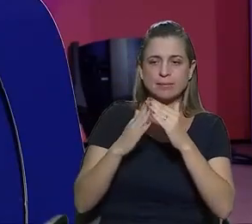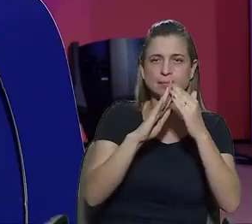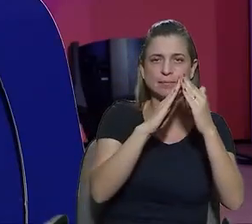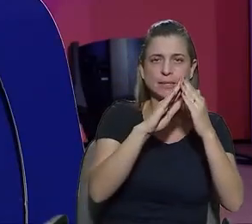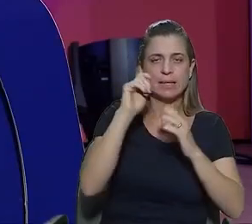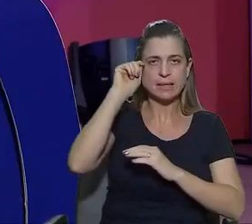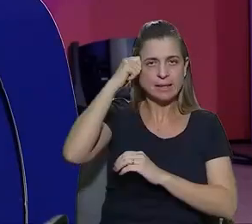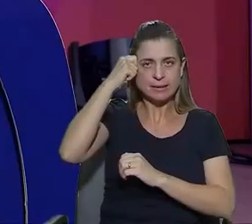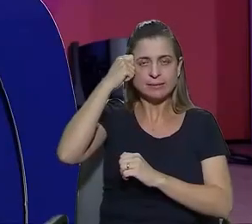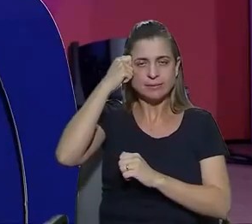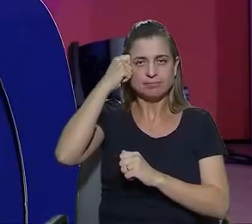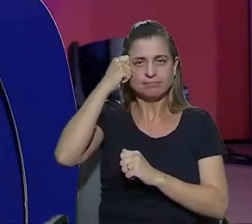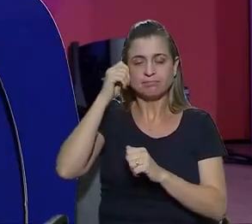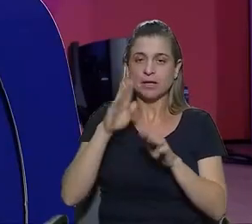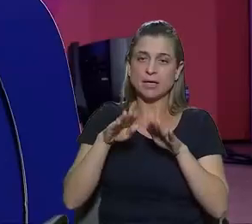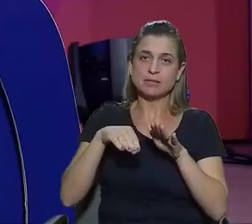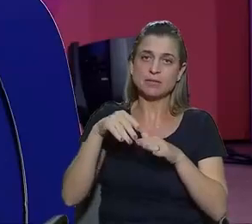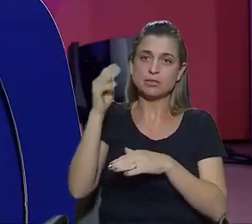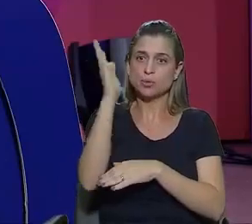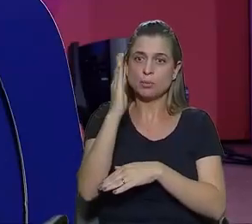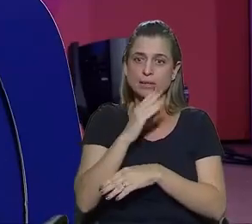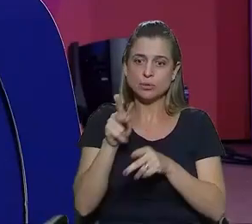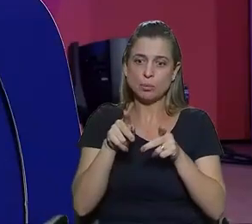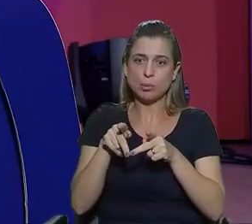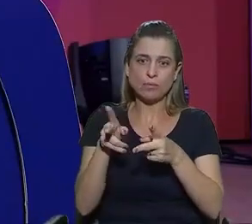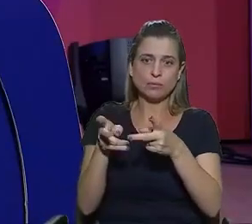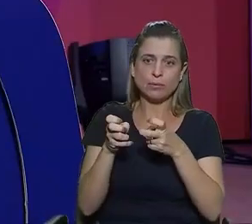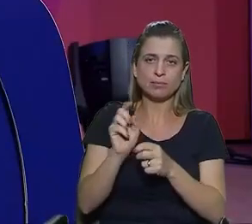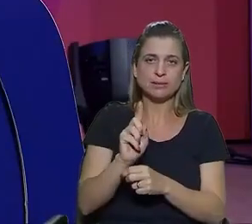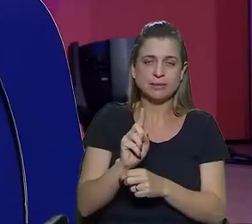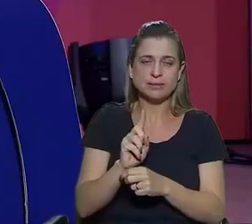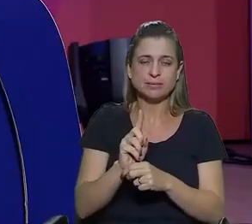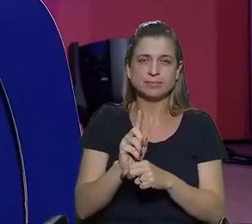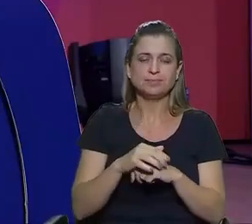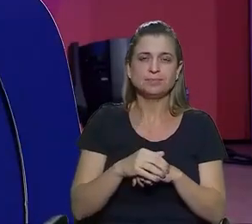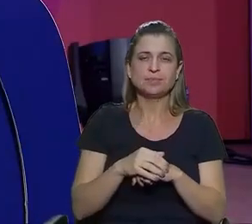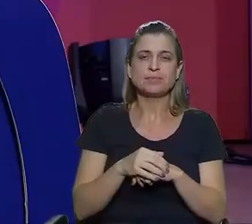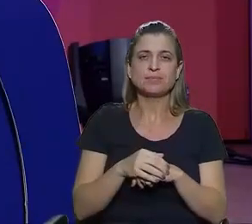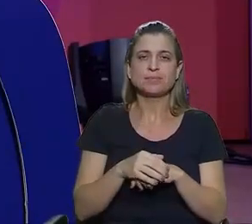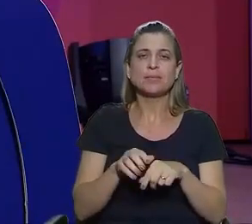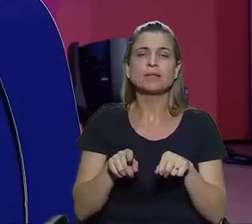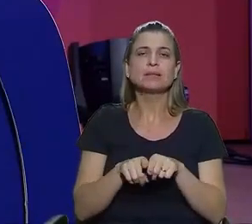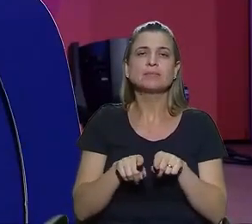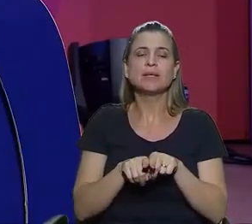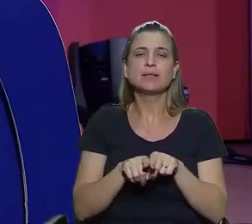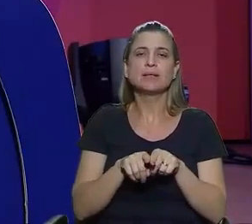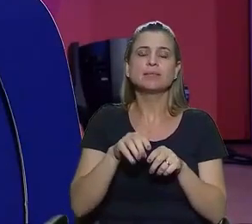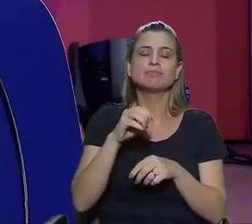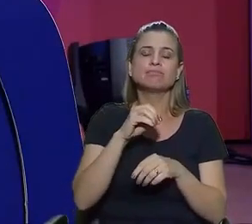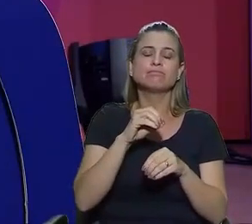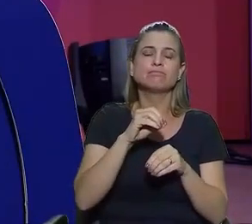vista, digamos assim, pelo resto do Brasil. Depois, no Estela Sem Deus, há um deslocamento também de Porto Alegre para o Rio de Janeiro.